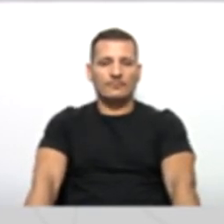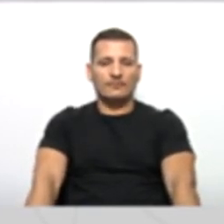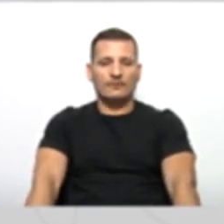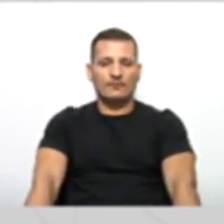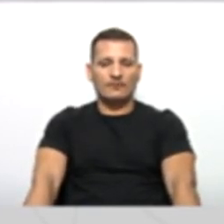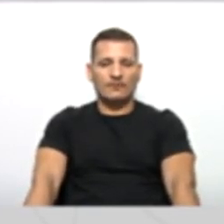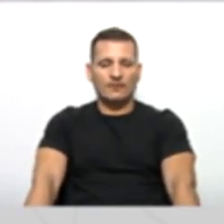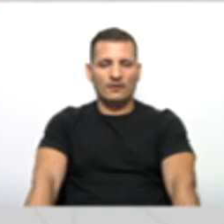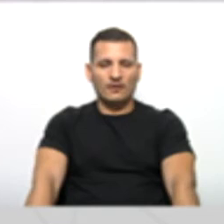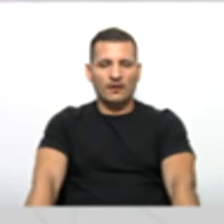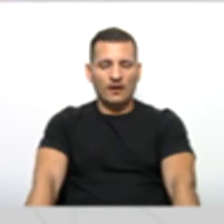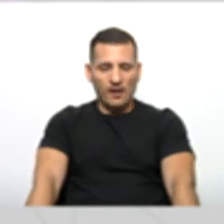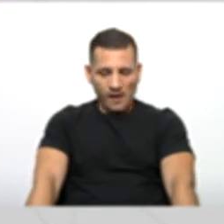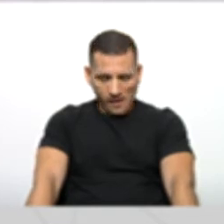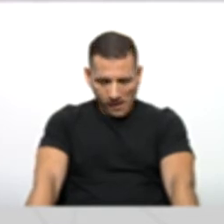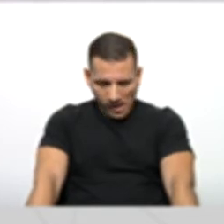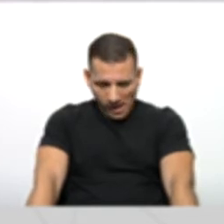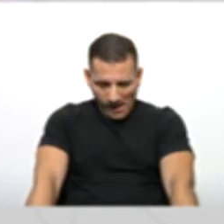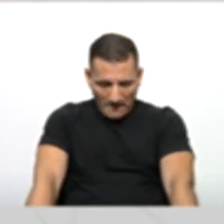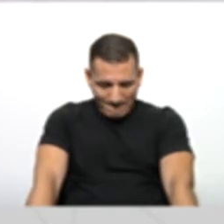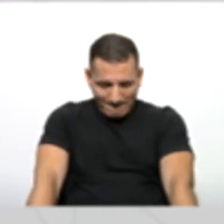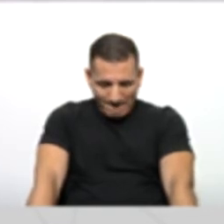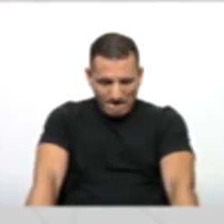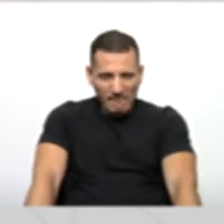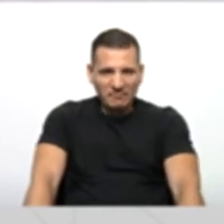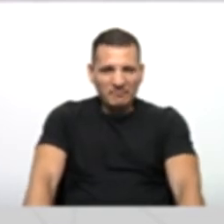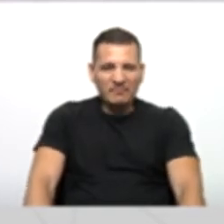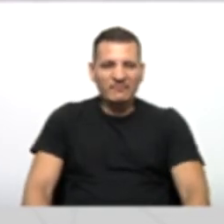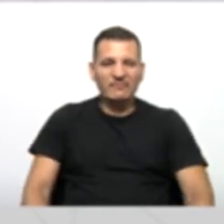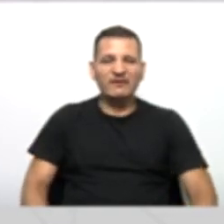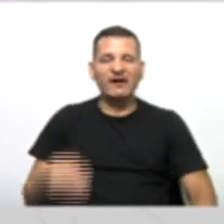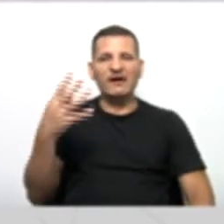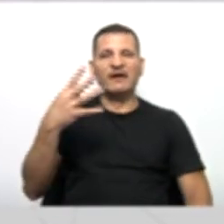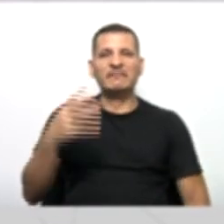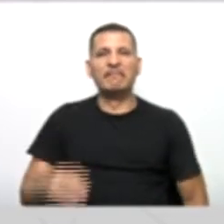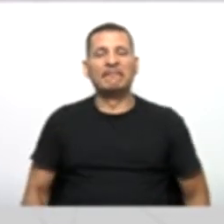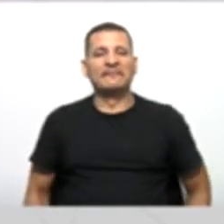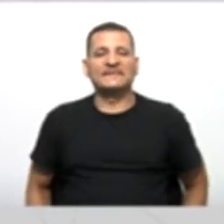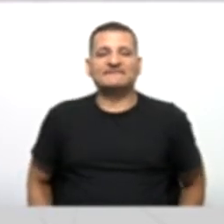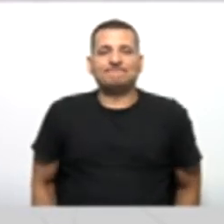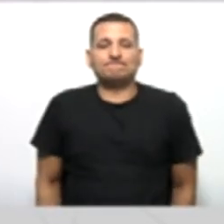a questão número 3. Desculpa. 4. Questão número 4, tá?